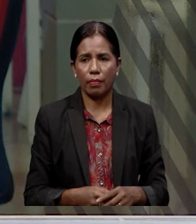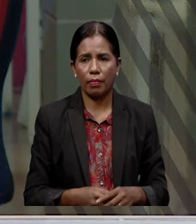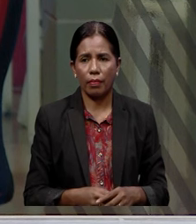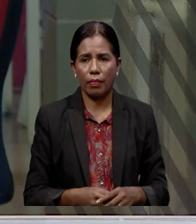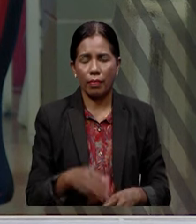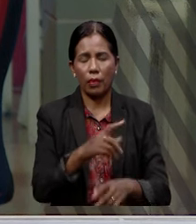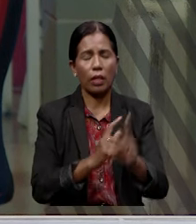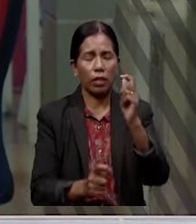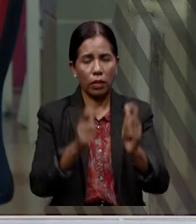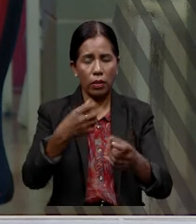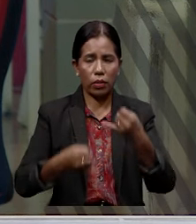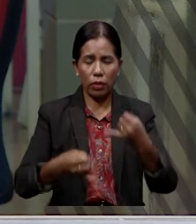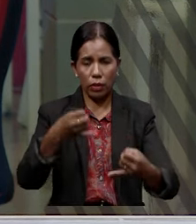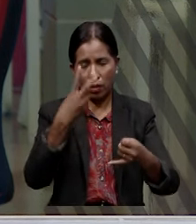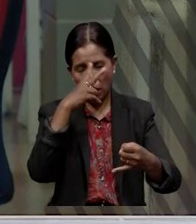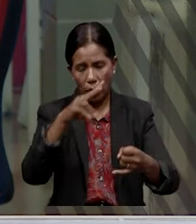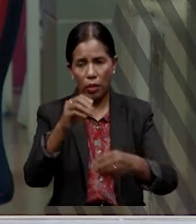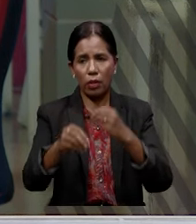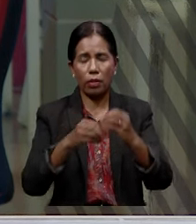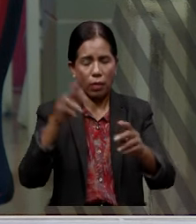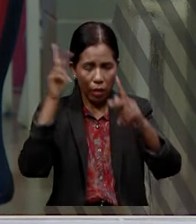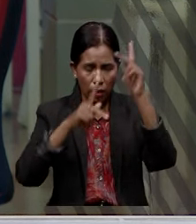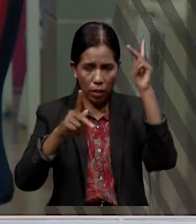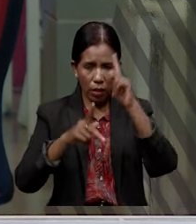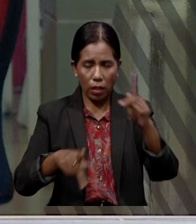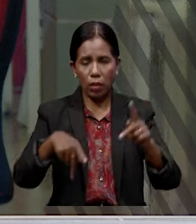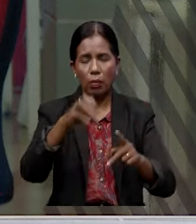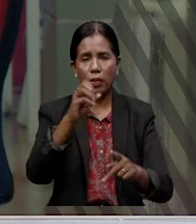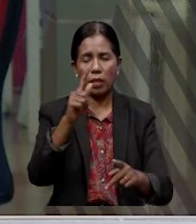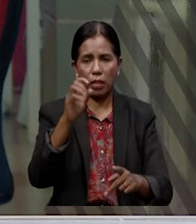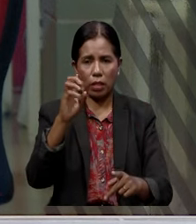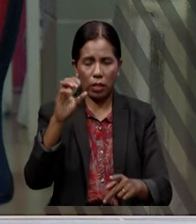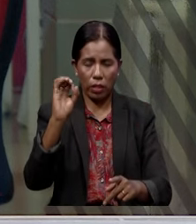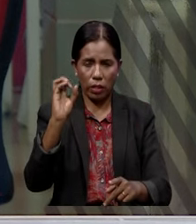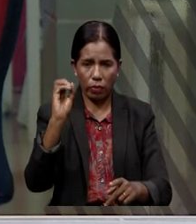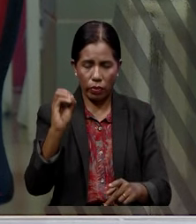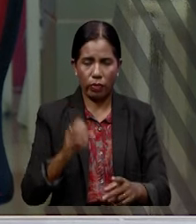Supremo Tribunal de Justiça halou o rejulgamento do caso fugitivo Arnolfo Teves.